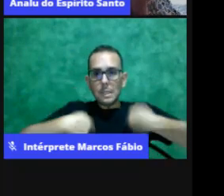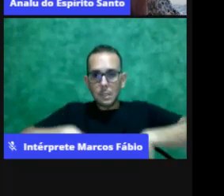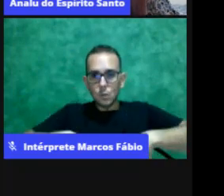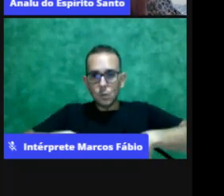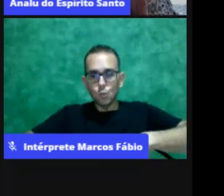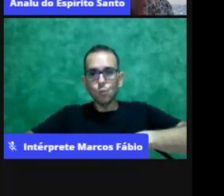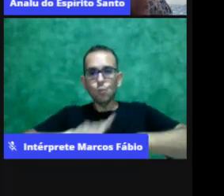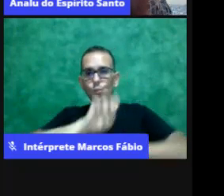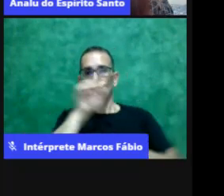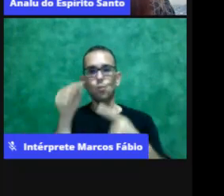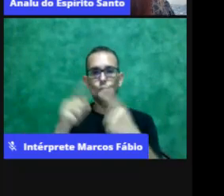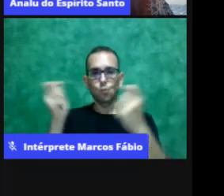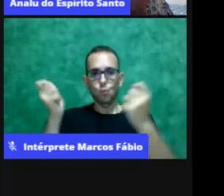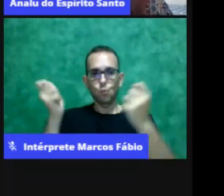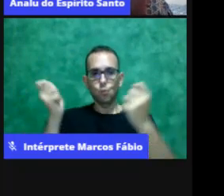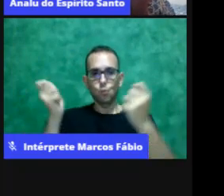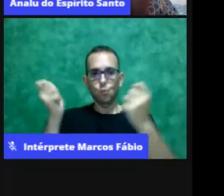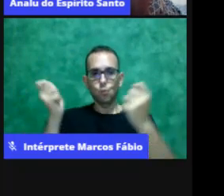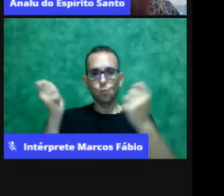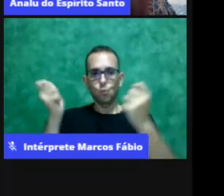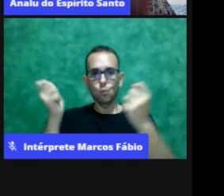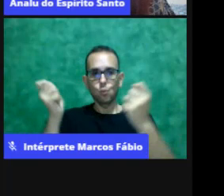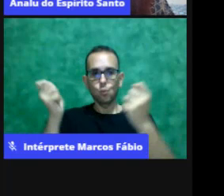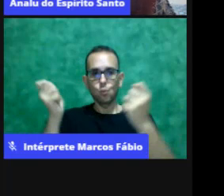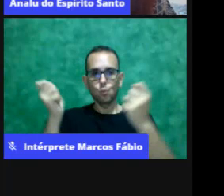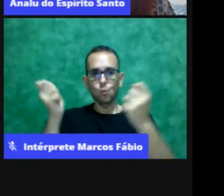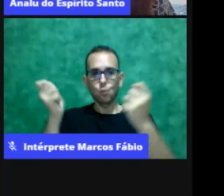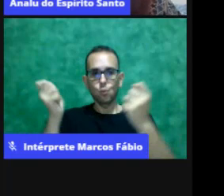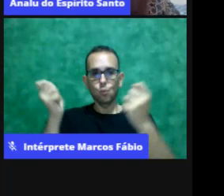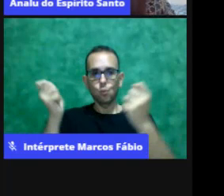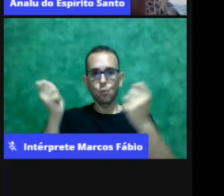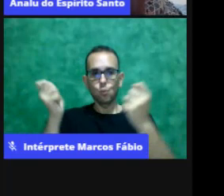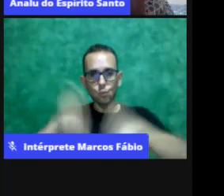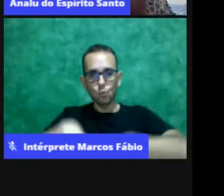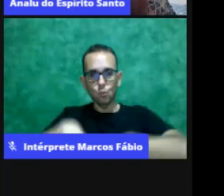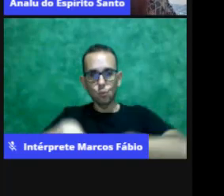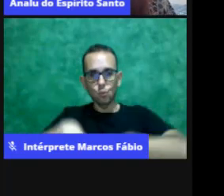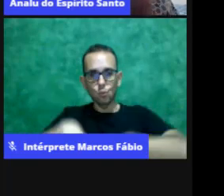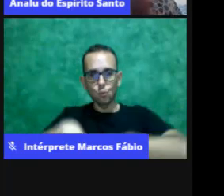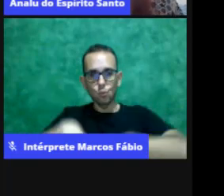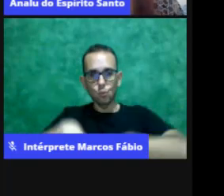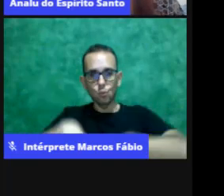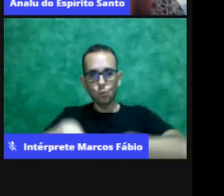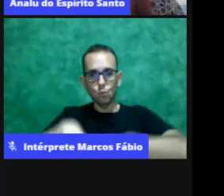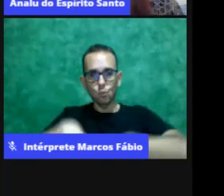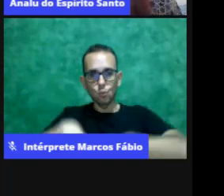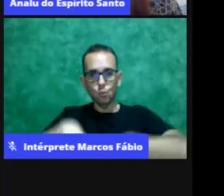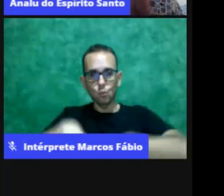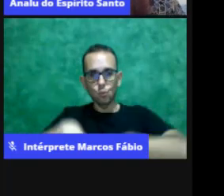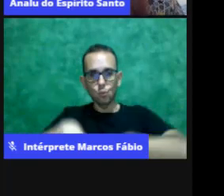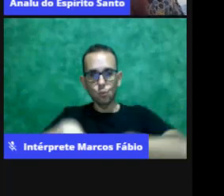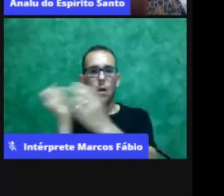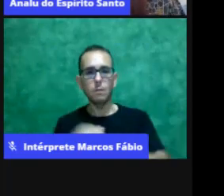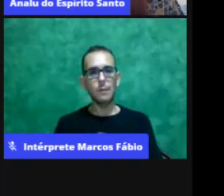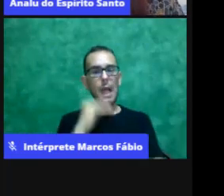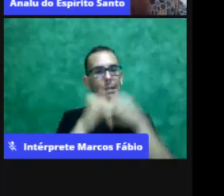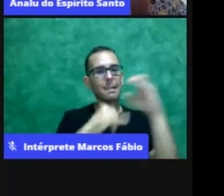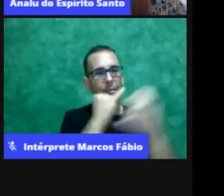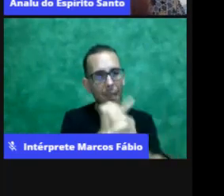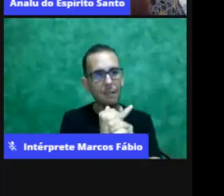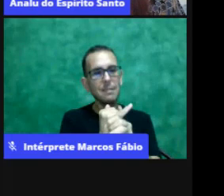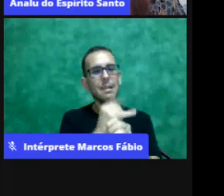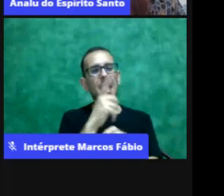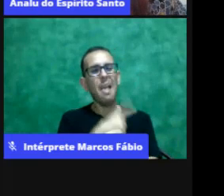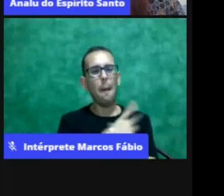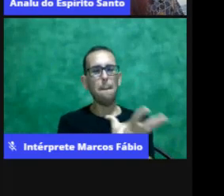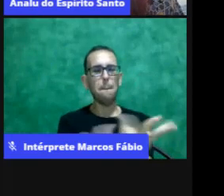incompetente, porque eu não consigo utilizar determinados programas. a rede, a internet, ela é tão